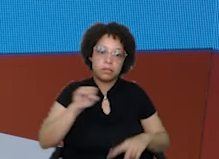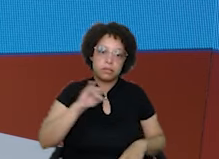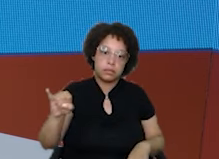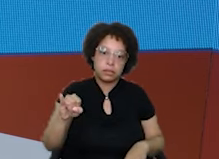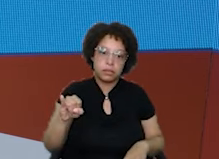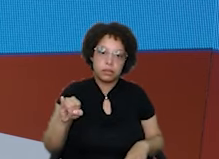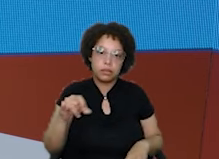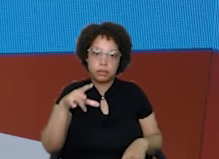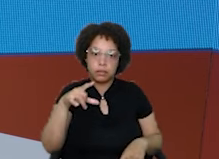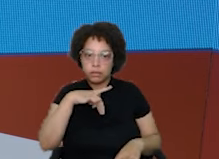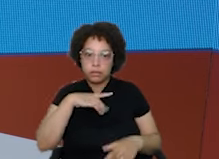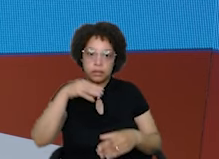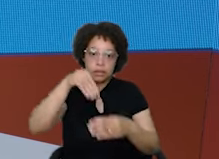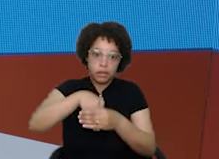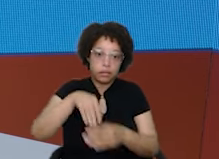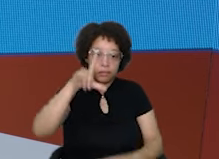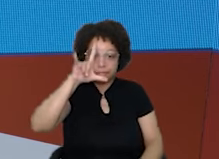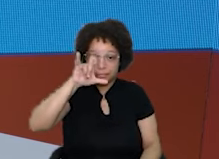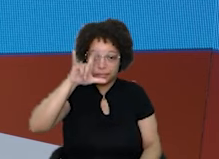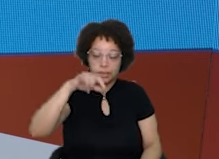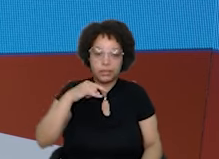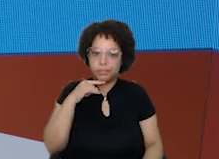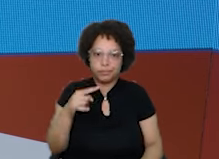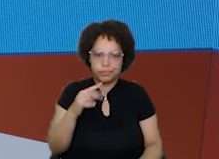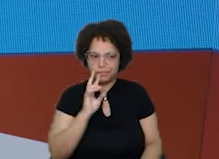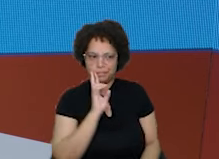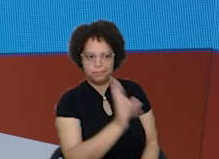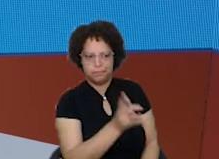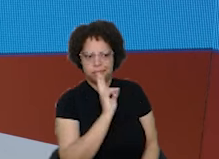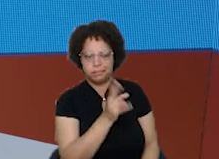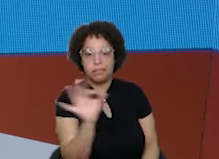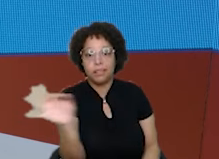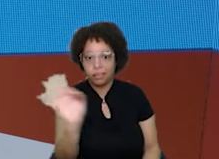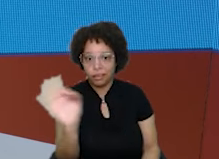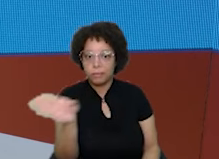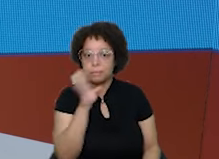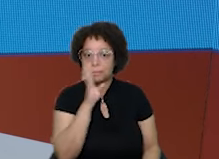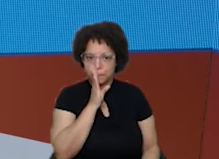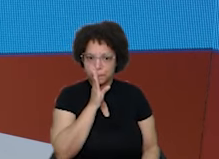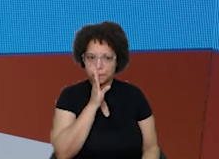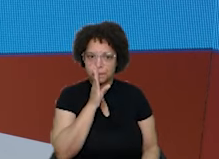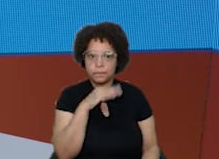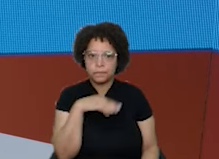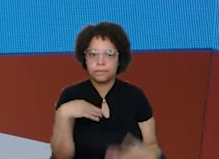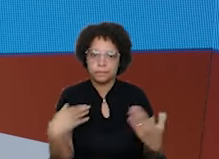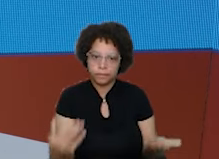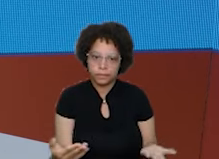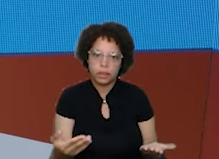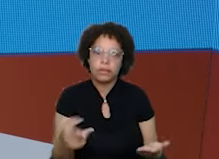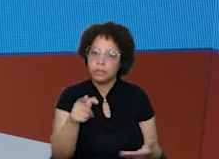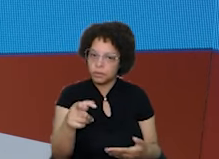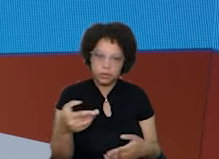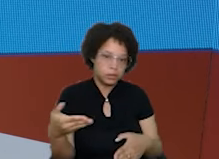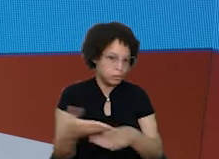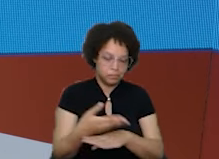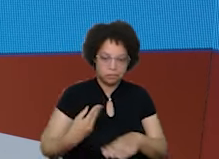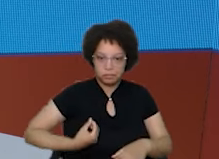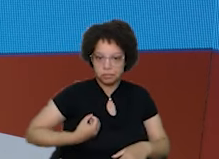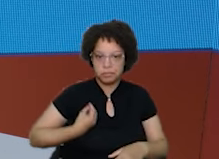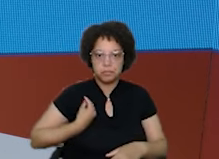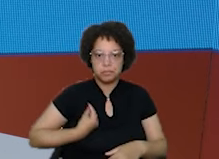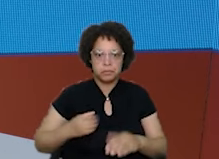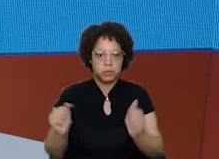o canal dentro do Instagram e você não responde às mensagens que aparecem ali no Instagram você não tá presente aí consequentemente